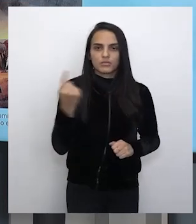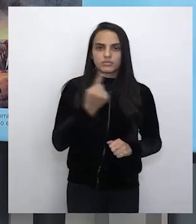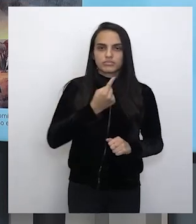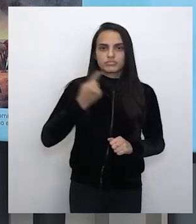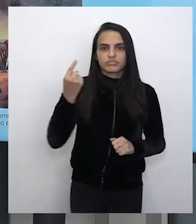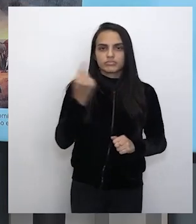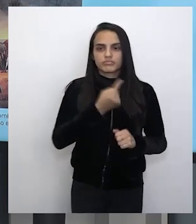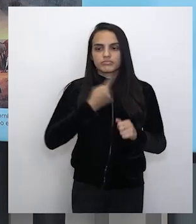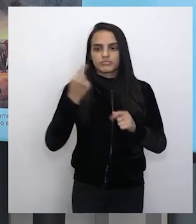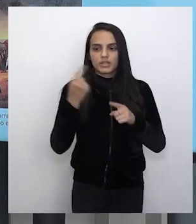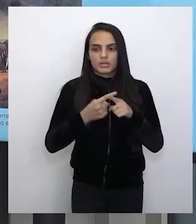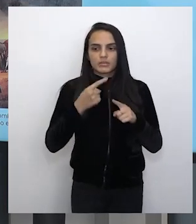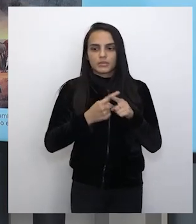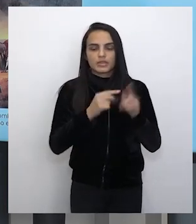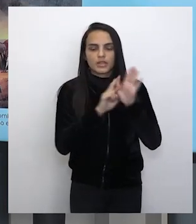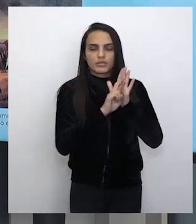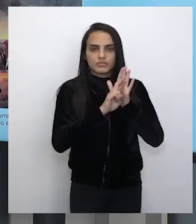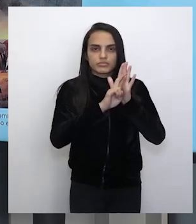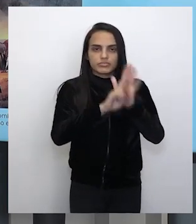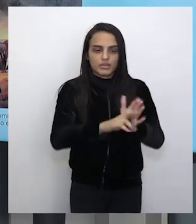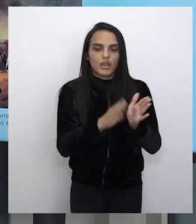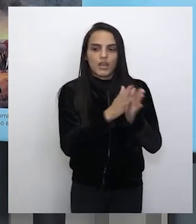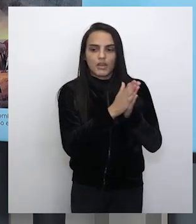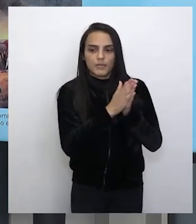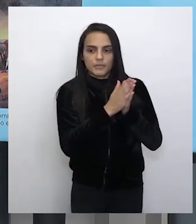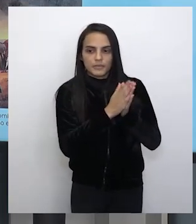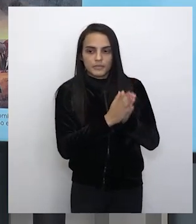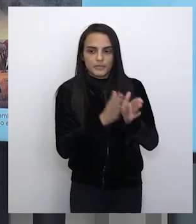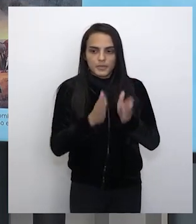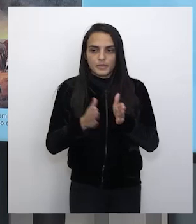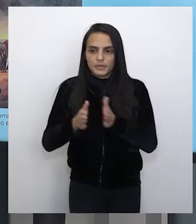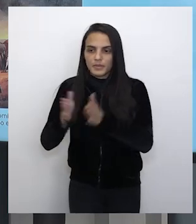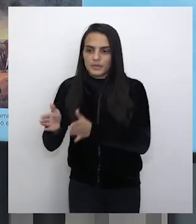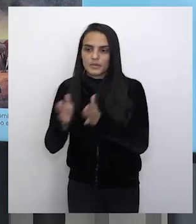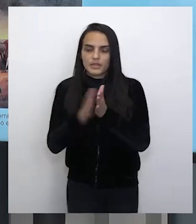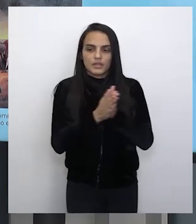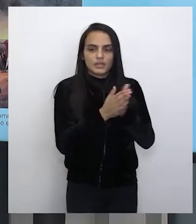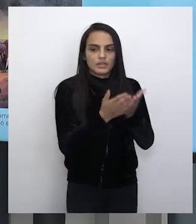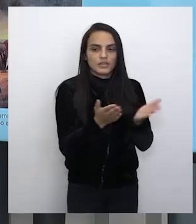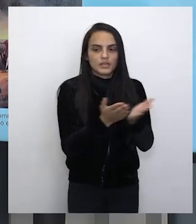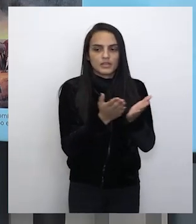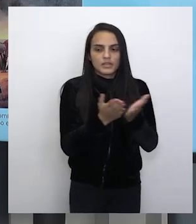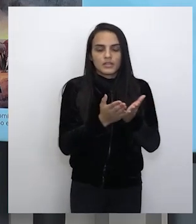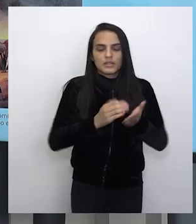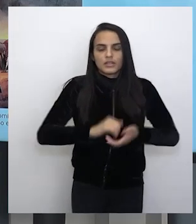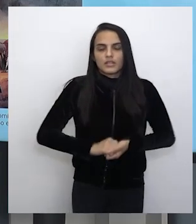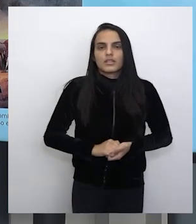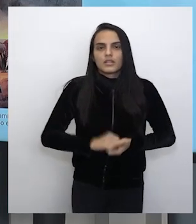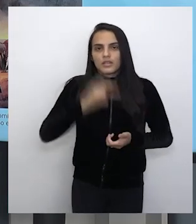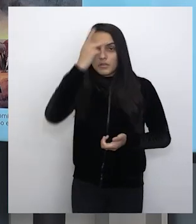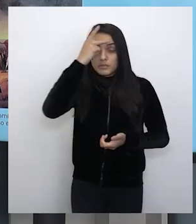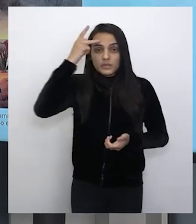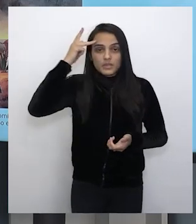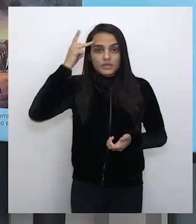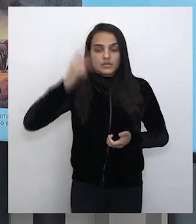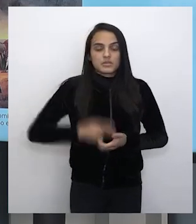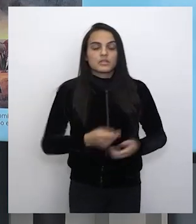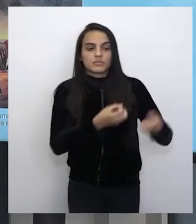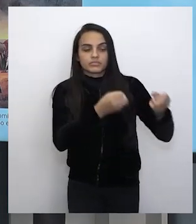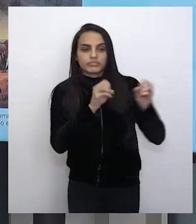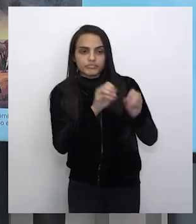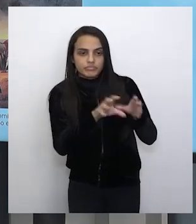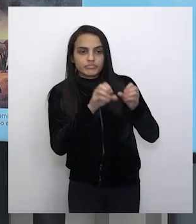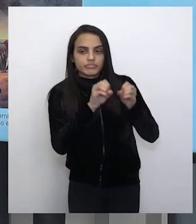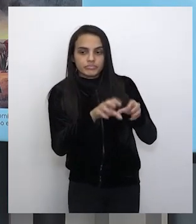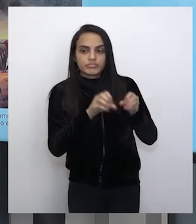Eram representações que mostravam passagens bíblicas, né? E onde as pessoas, então, elas eram ensinadas